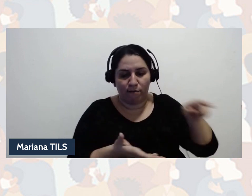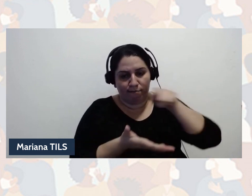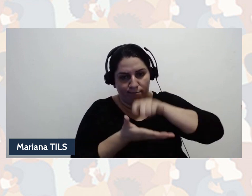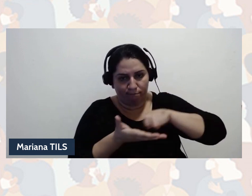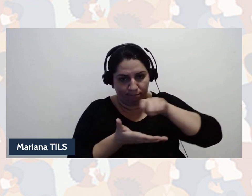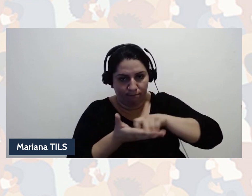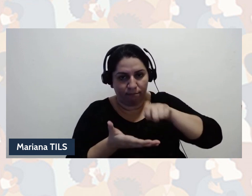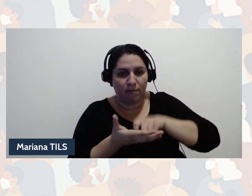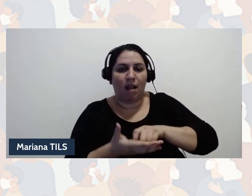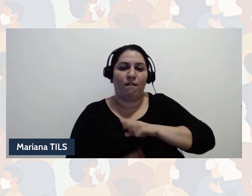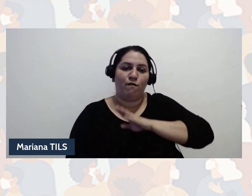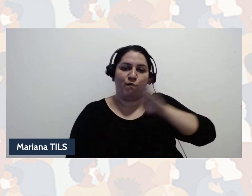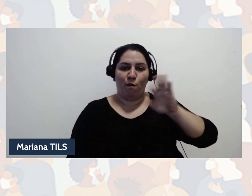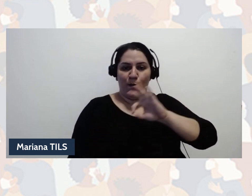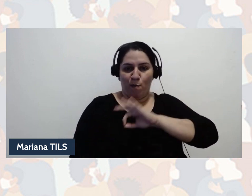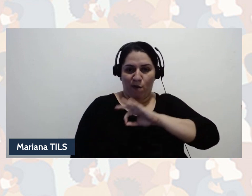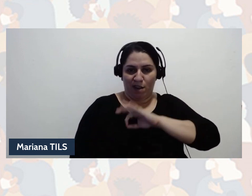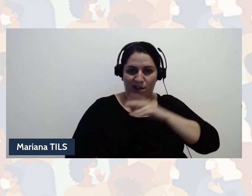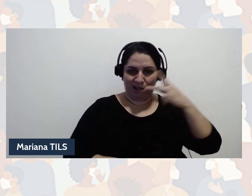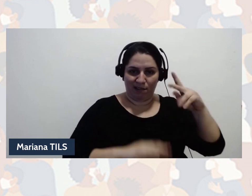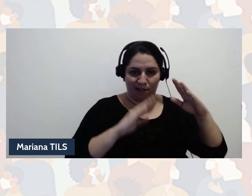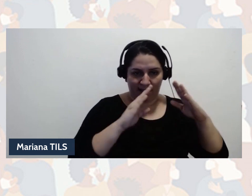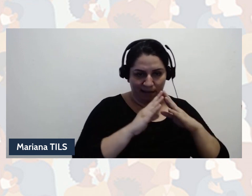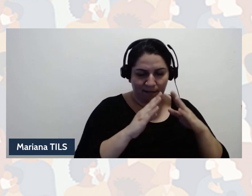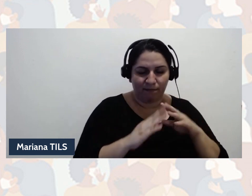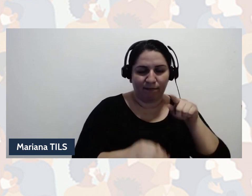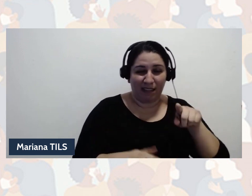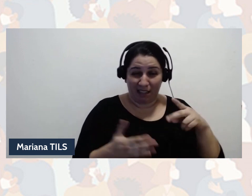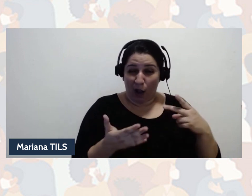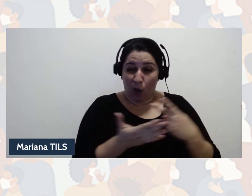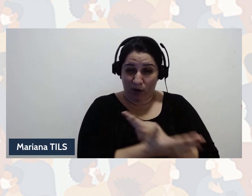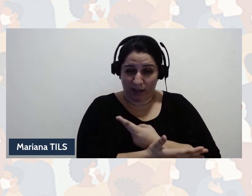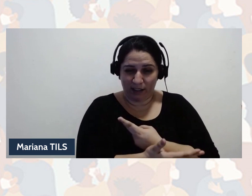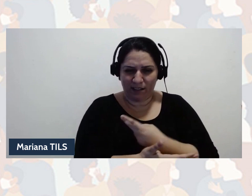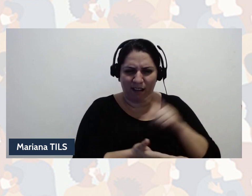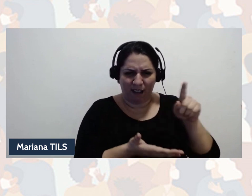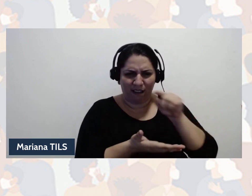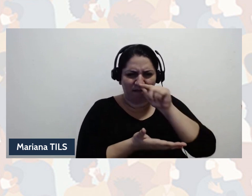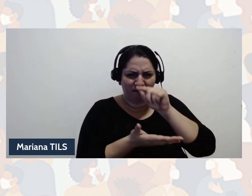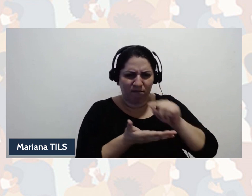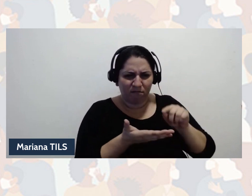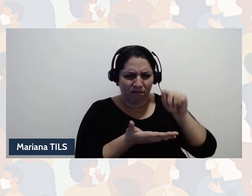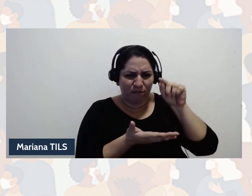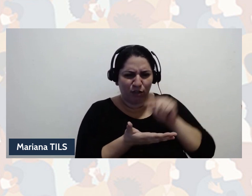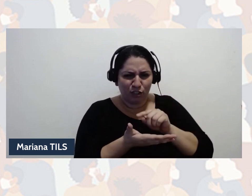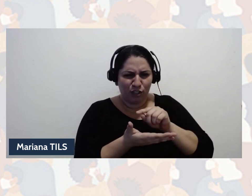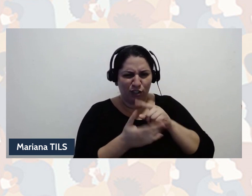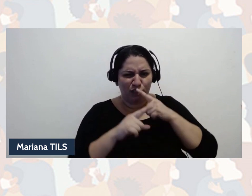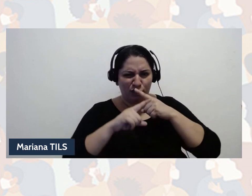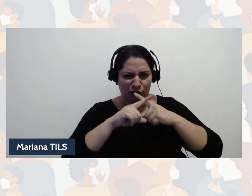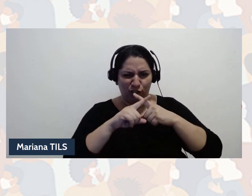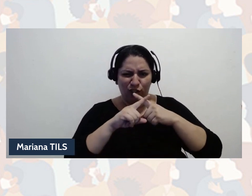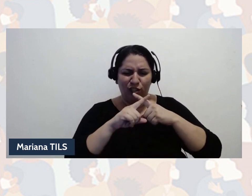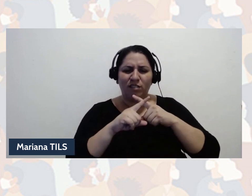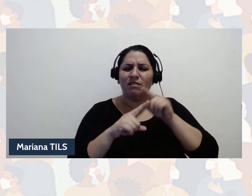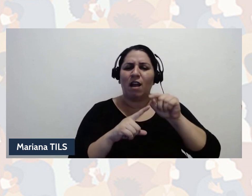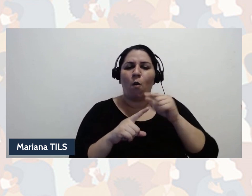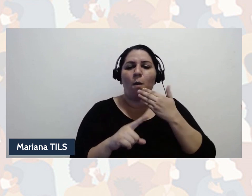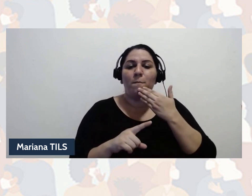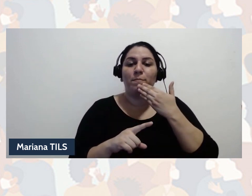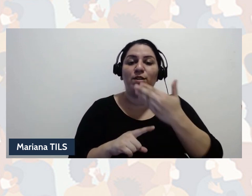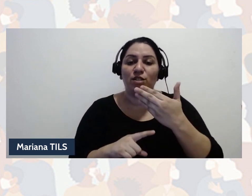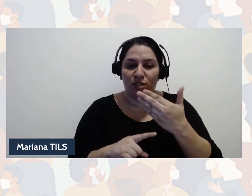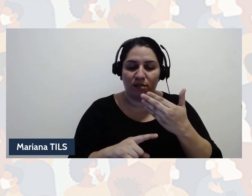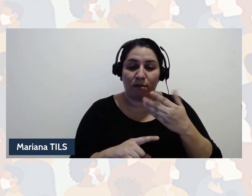casa dela. Esse desenho do X, né, com o pedido de ajuda, foi uma orientação